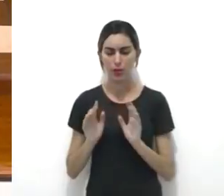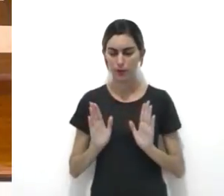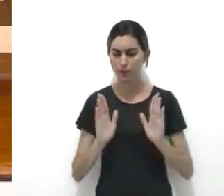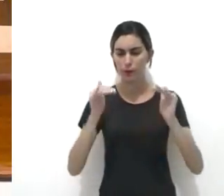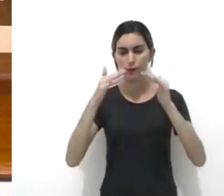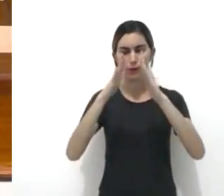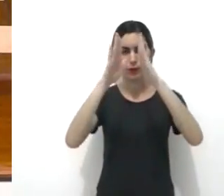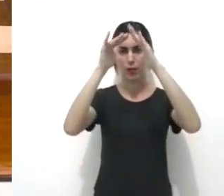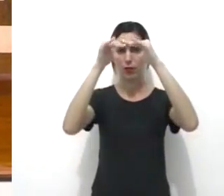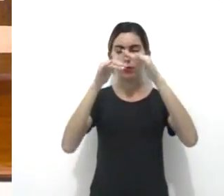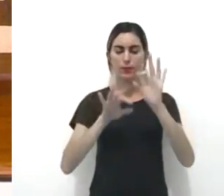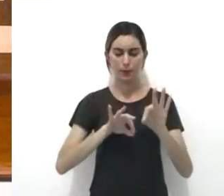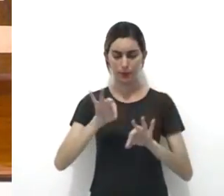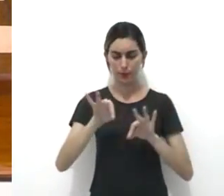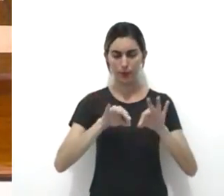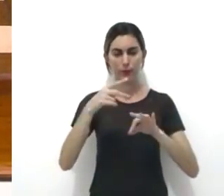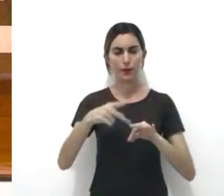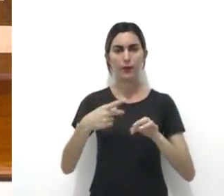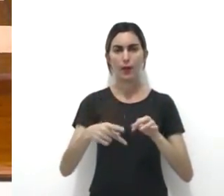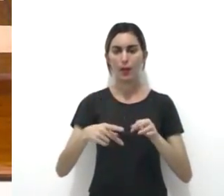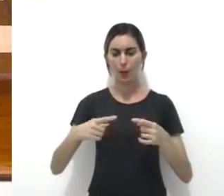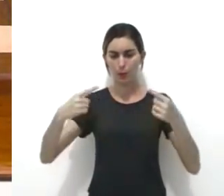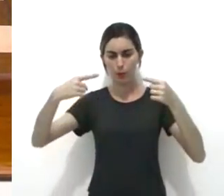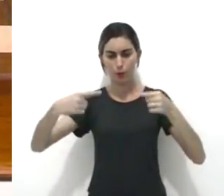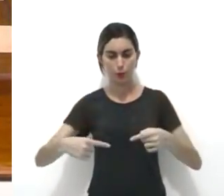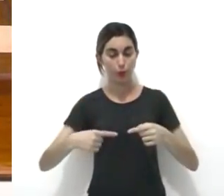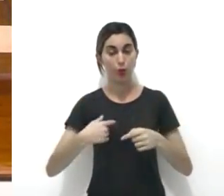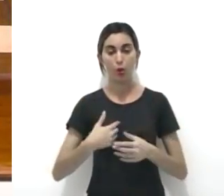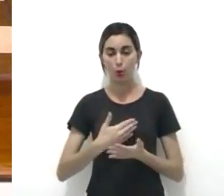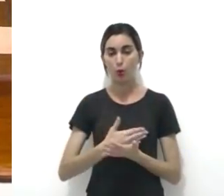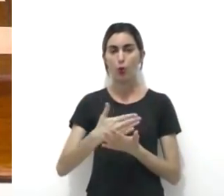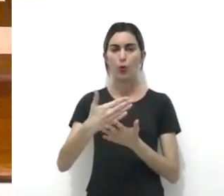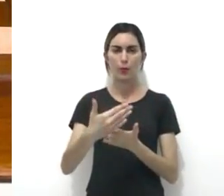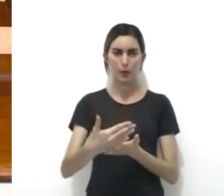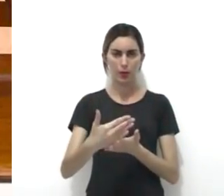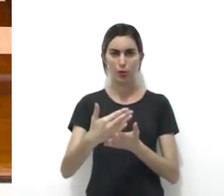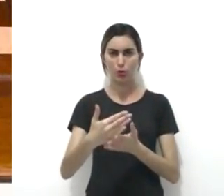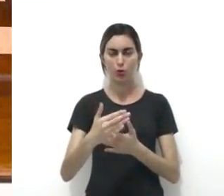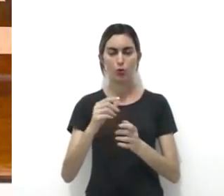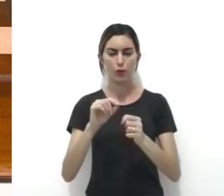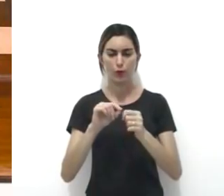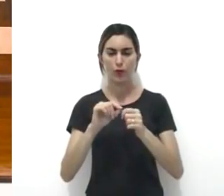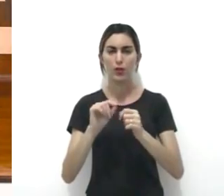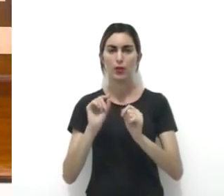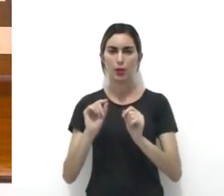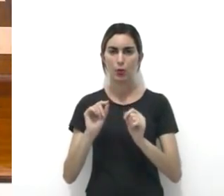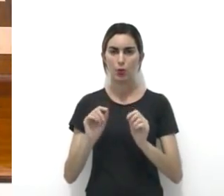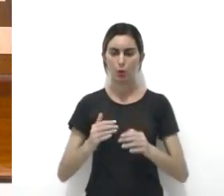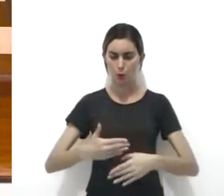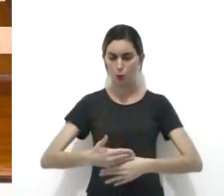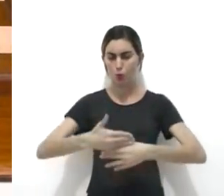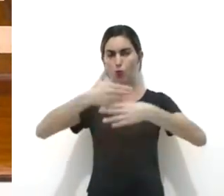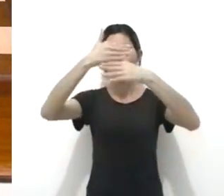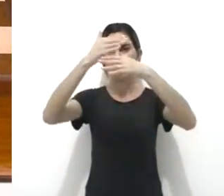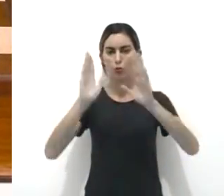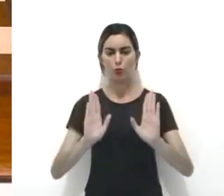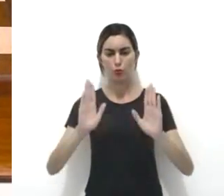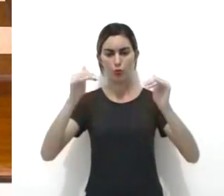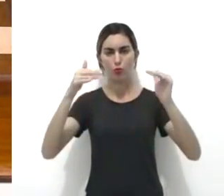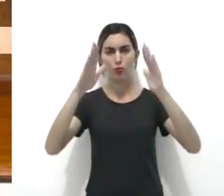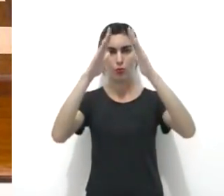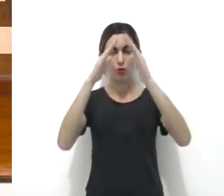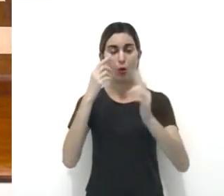o nosso castelo e preparar ele para a batalha. Então a gente começa construindo os muros do nosso